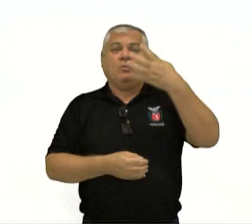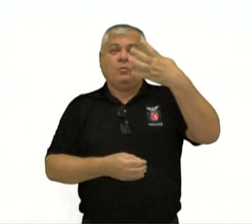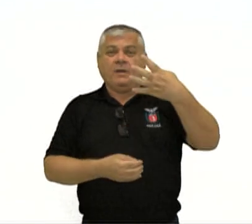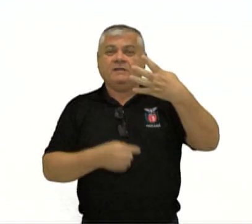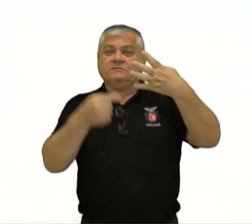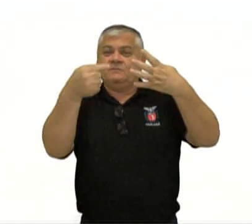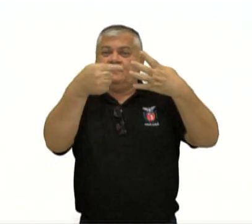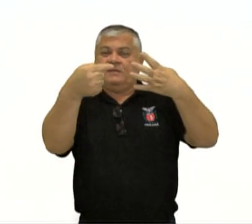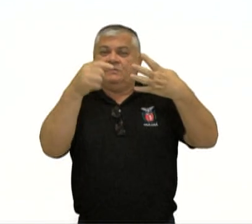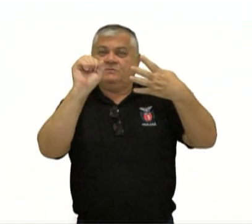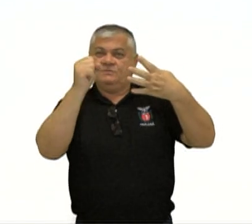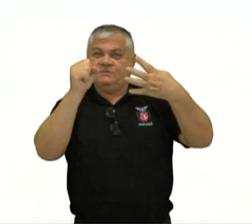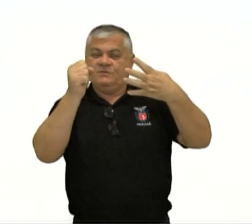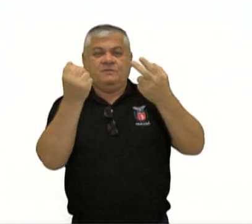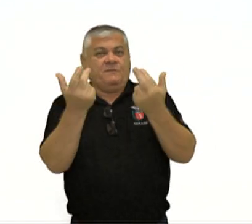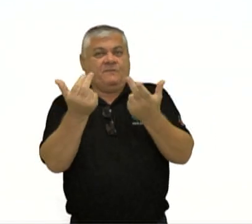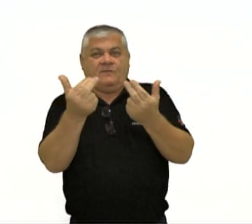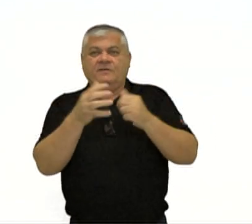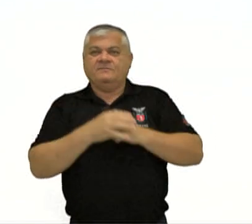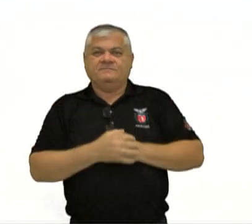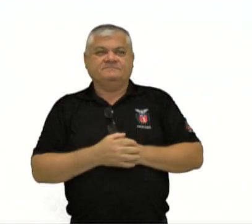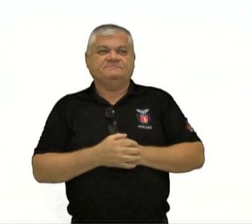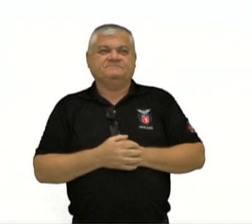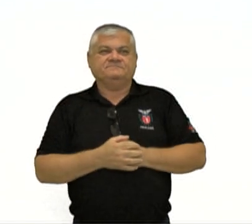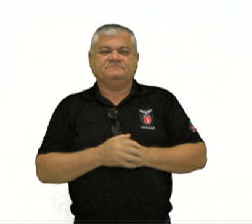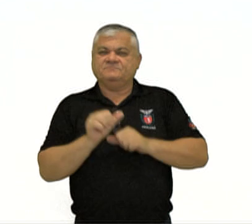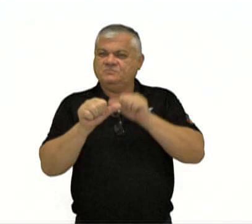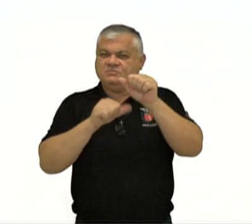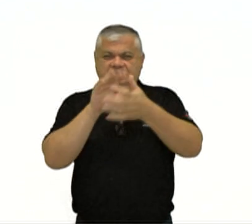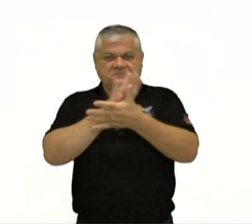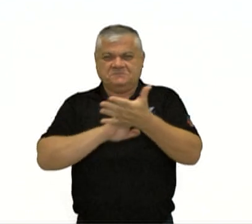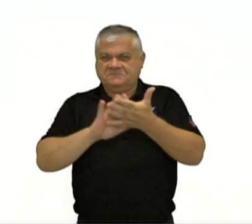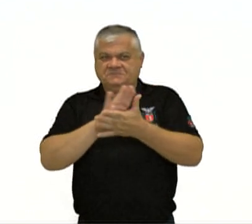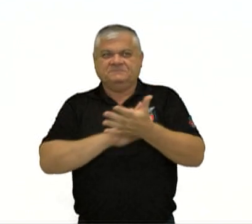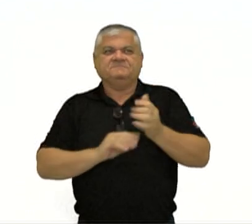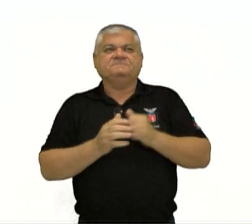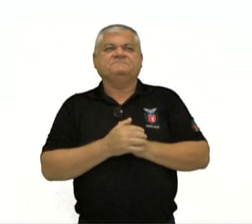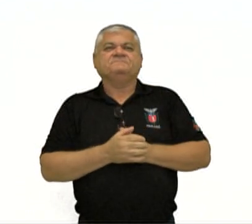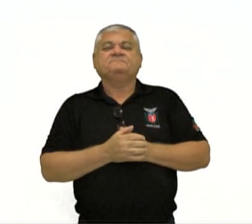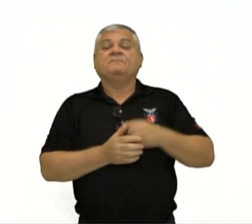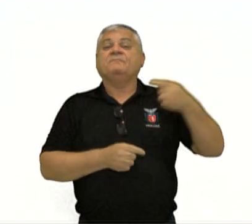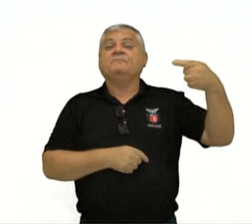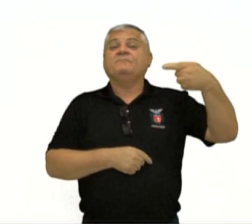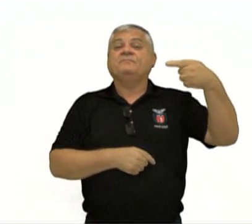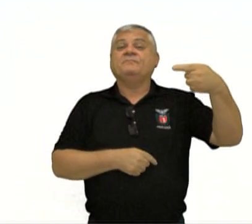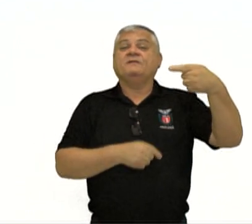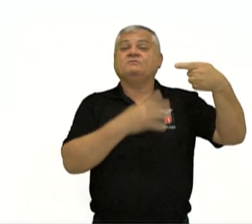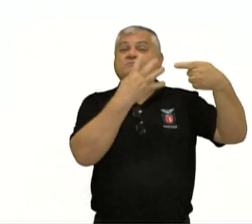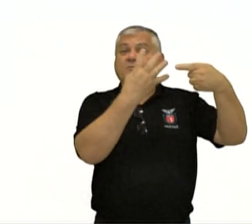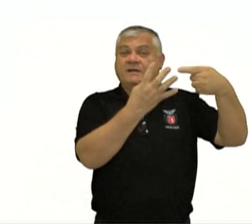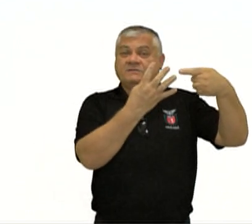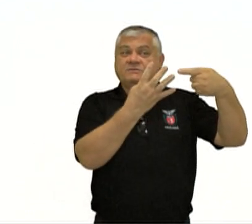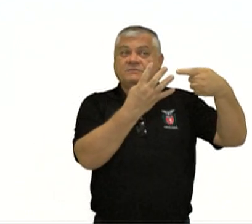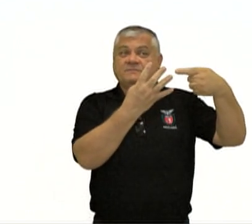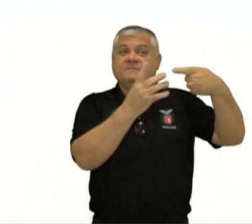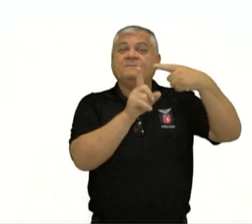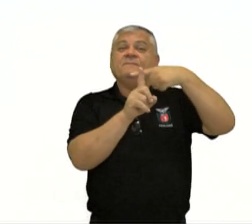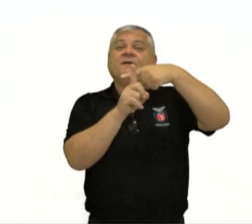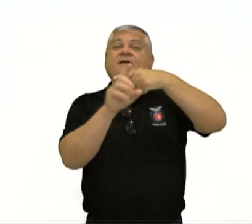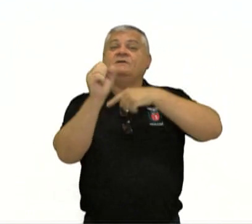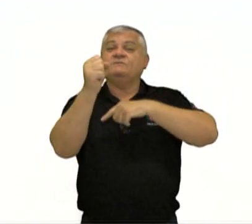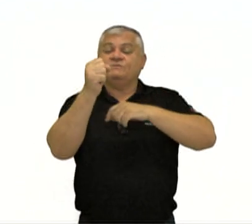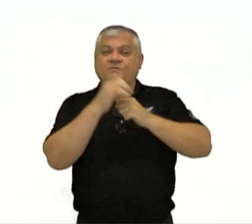4 menos 8 é a mesma coisa. Não vai ter diferença. Na outra situação, agora é menos 4 com mais